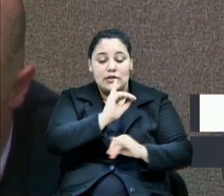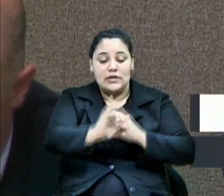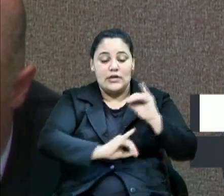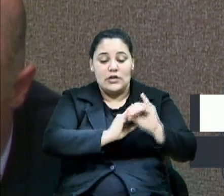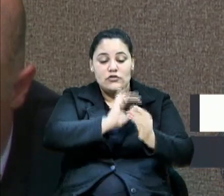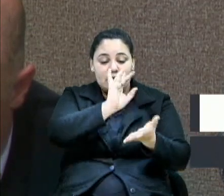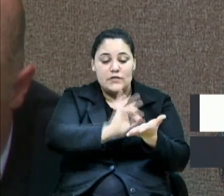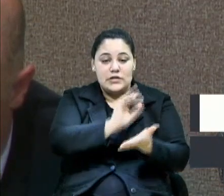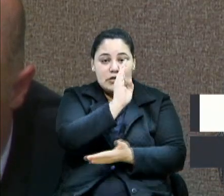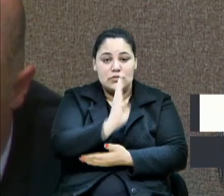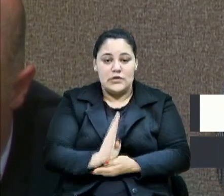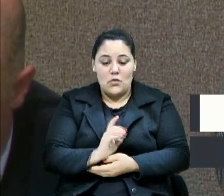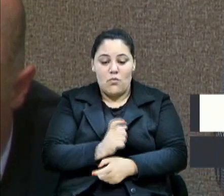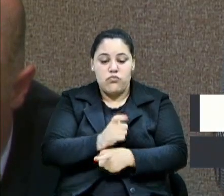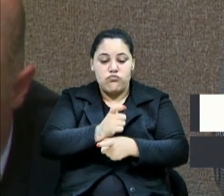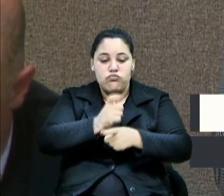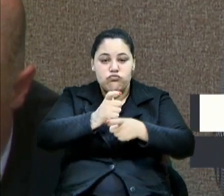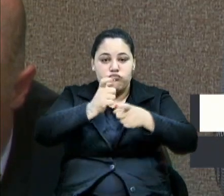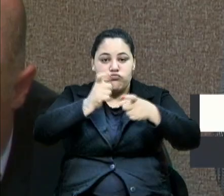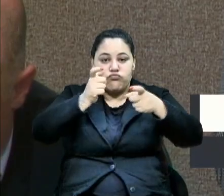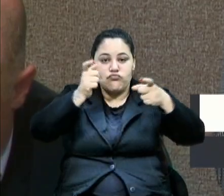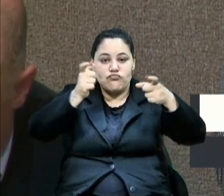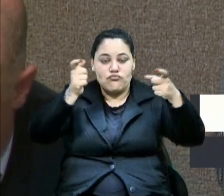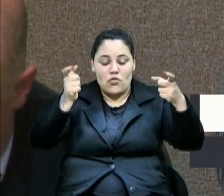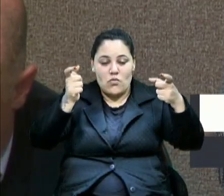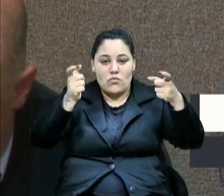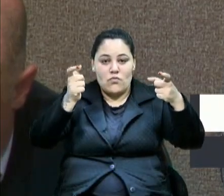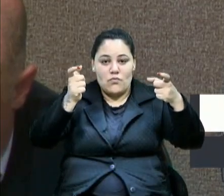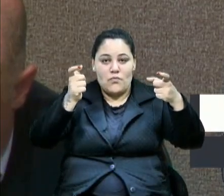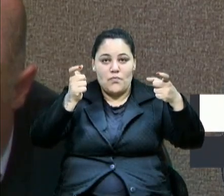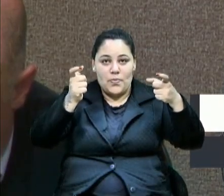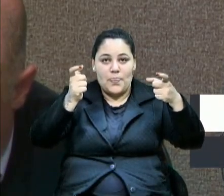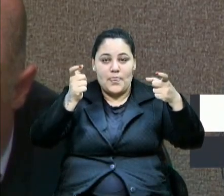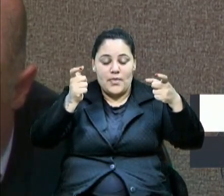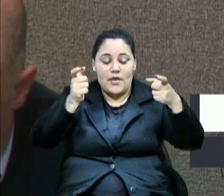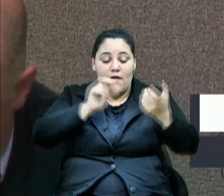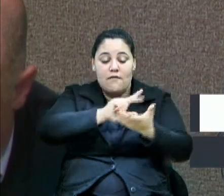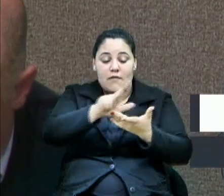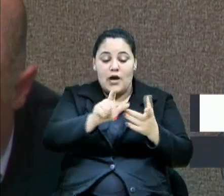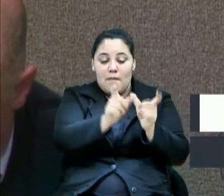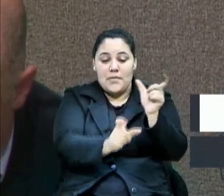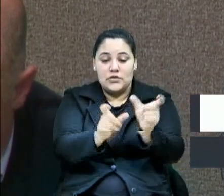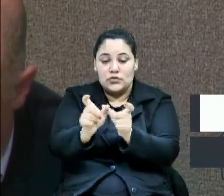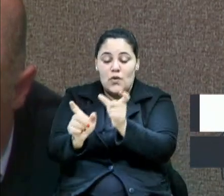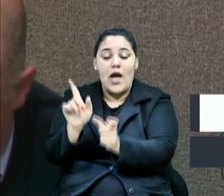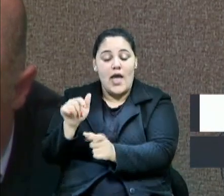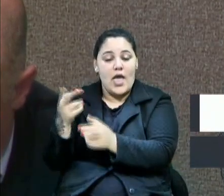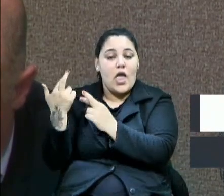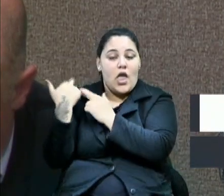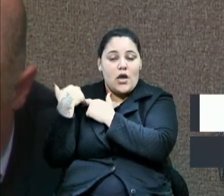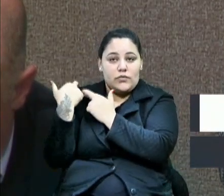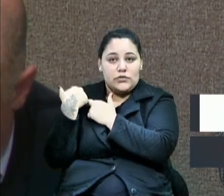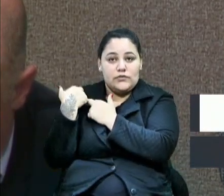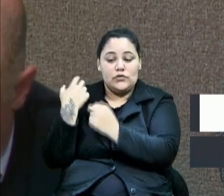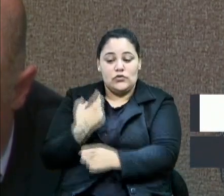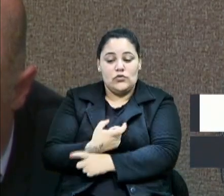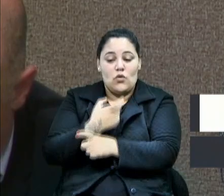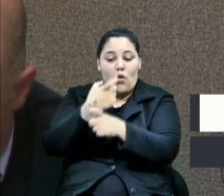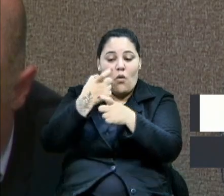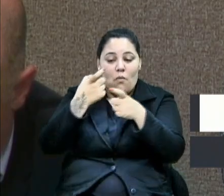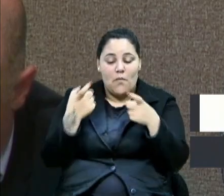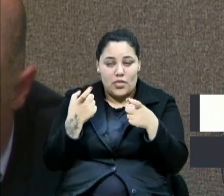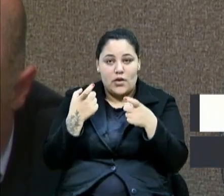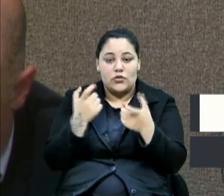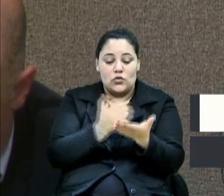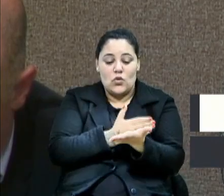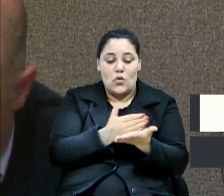também cresceu nos últimos anos, sendo que os pequenos provedores são responsáveis por grande parte do aumento da penetração